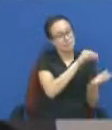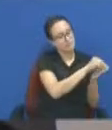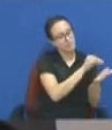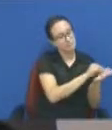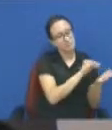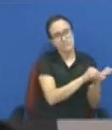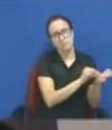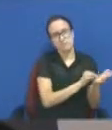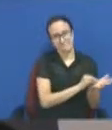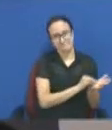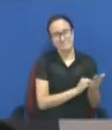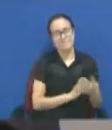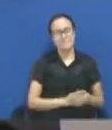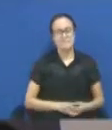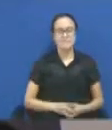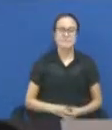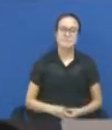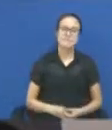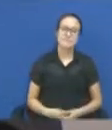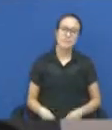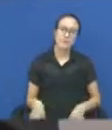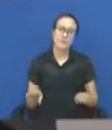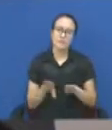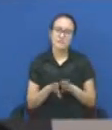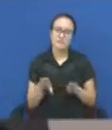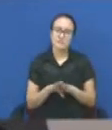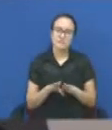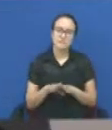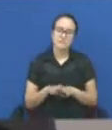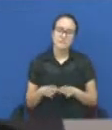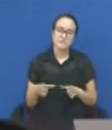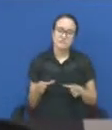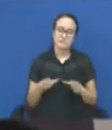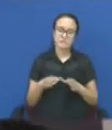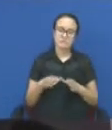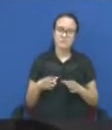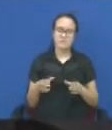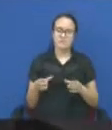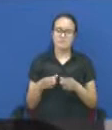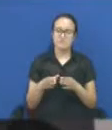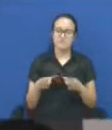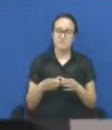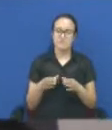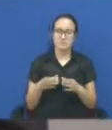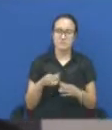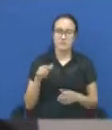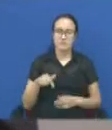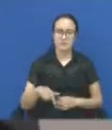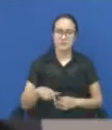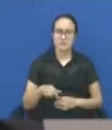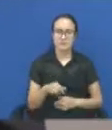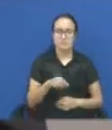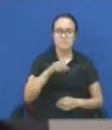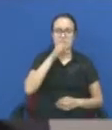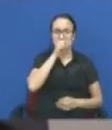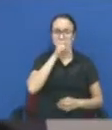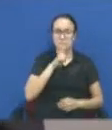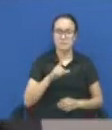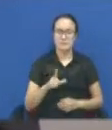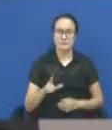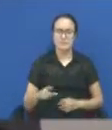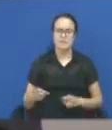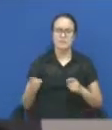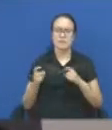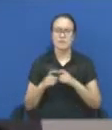Também a comissão no nosso município, a Cometil, que conta hoje com o Dr. Mário, que é